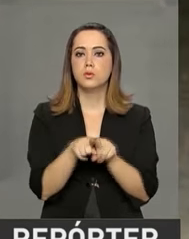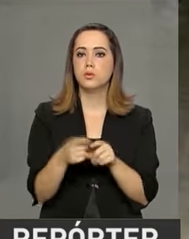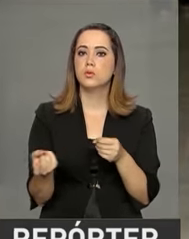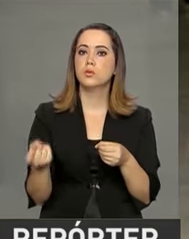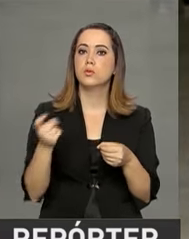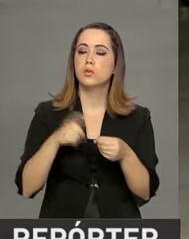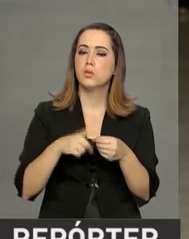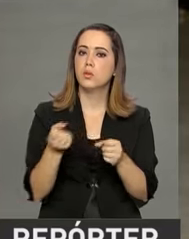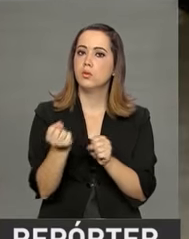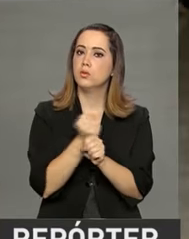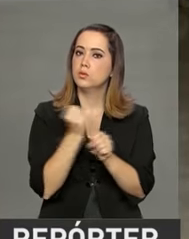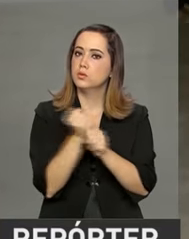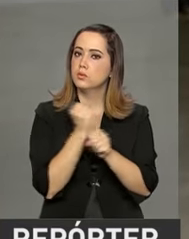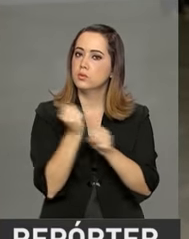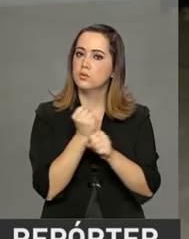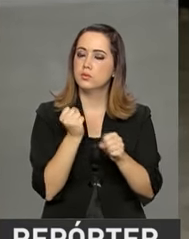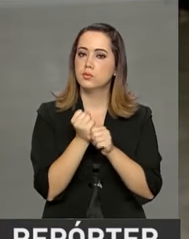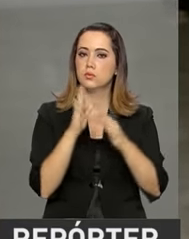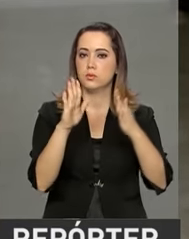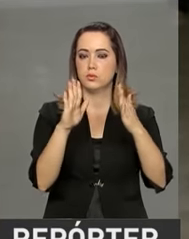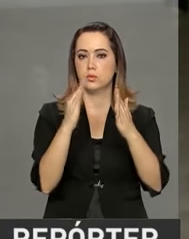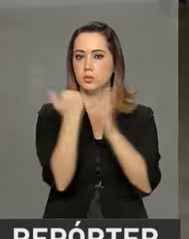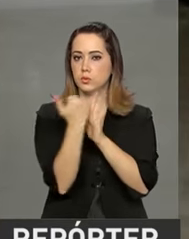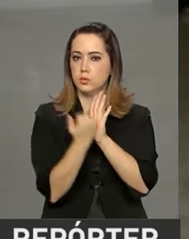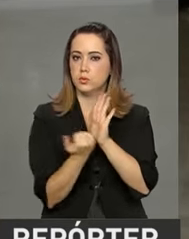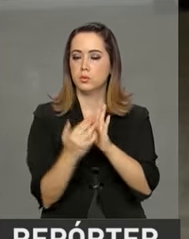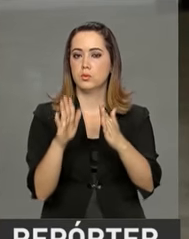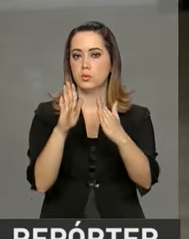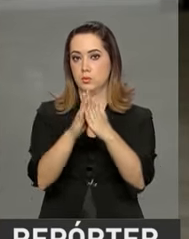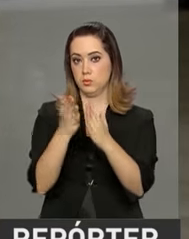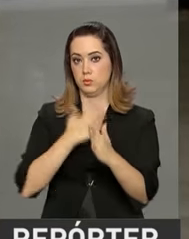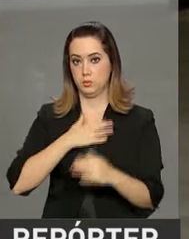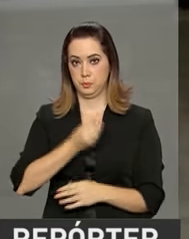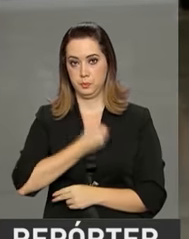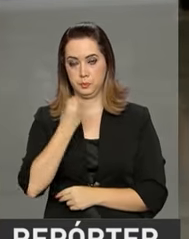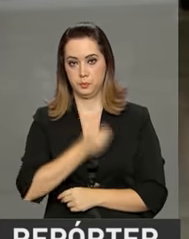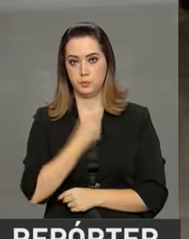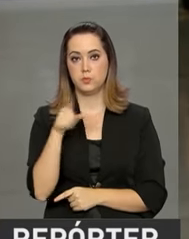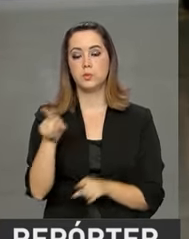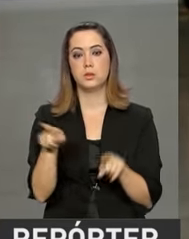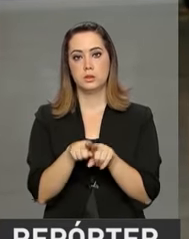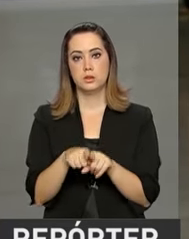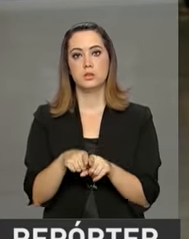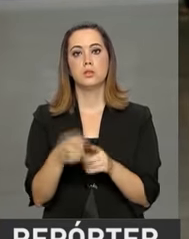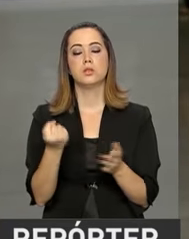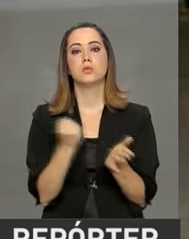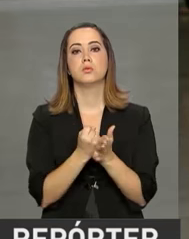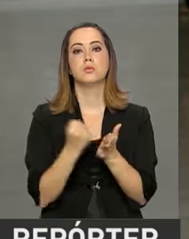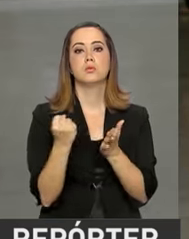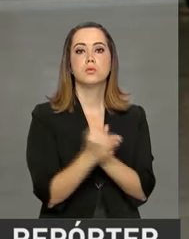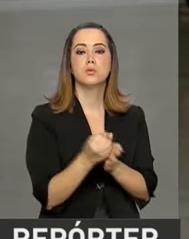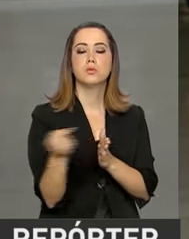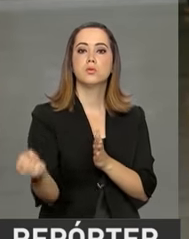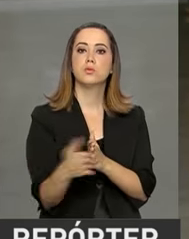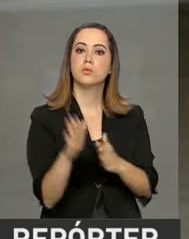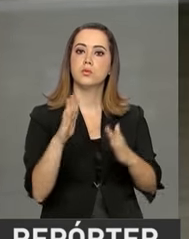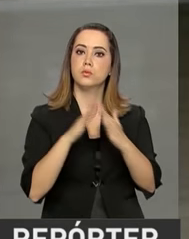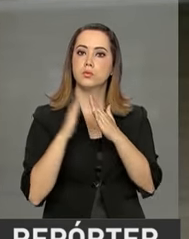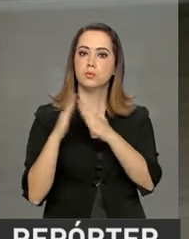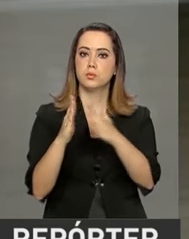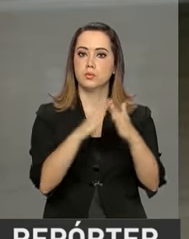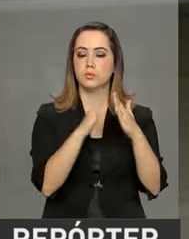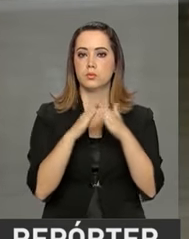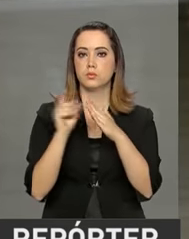obras paralisadas do Minha Casa Minha Vida, também foi anunciada a contratação de novas moradias pelo programa para